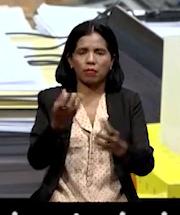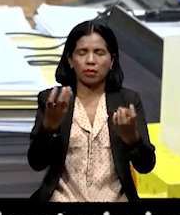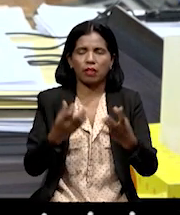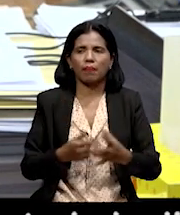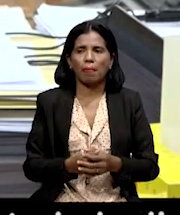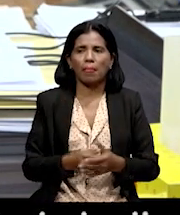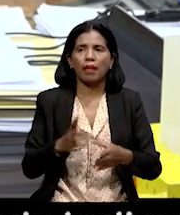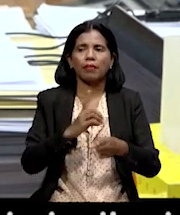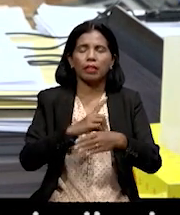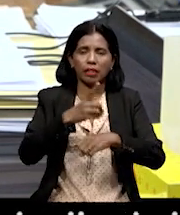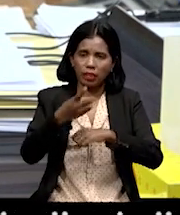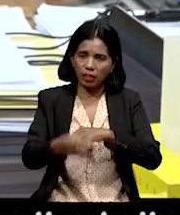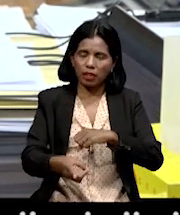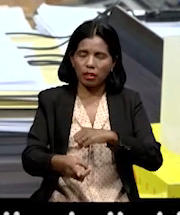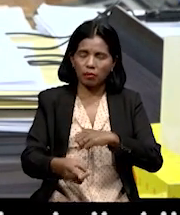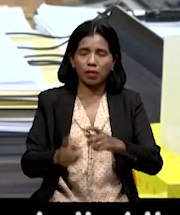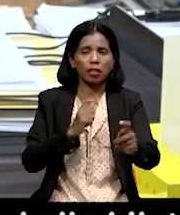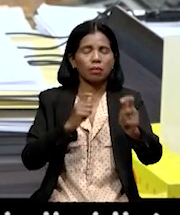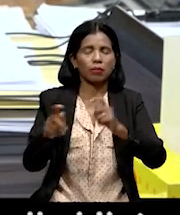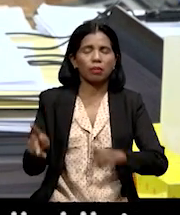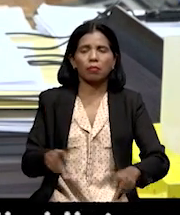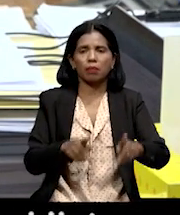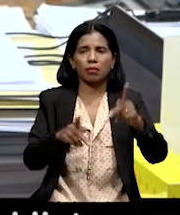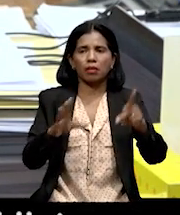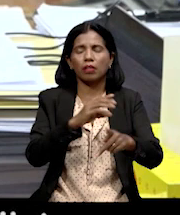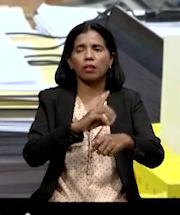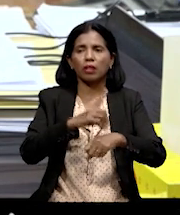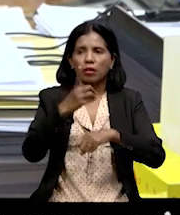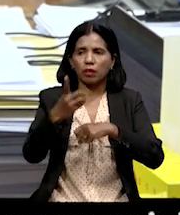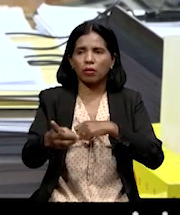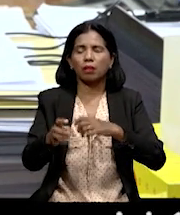Desastre para transporte público e mais desastre para transporte do Estado.